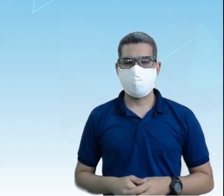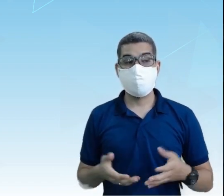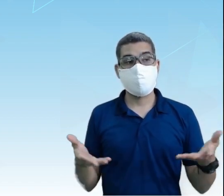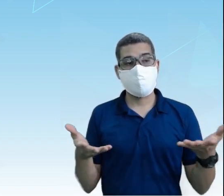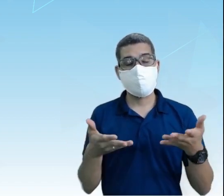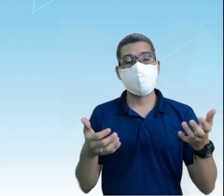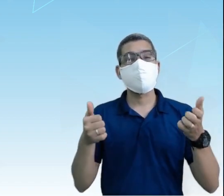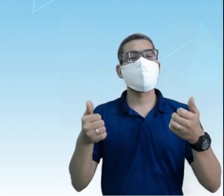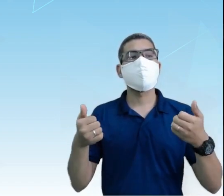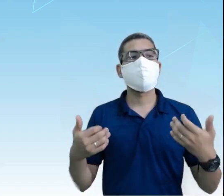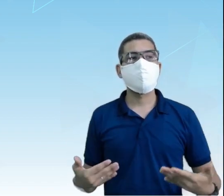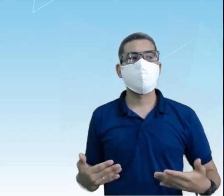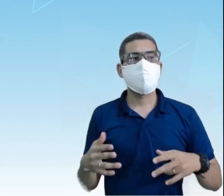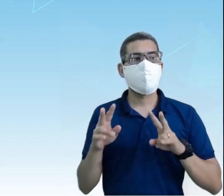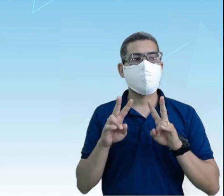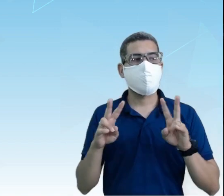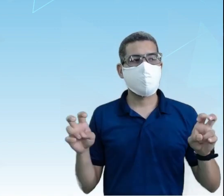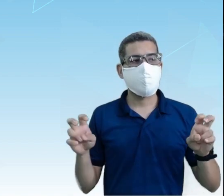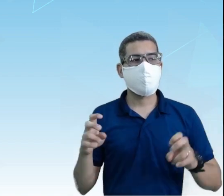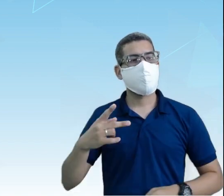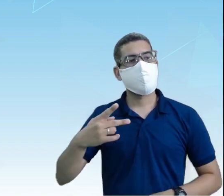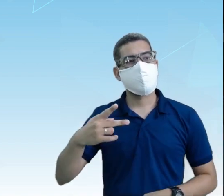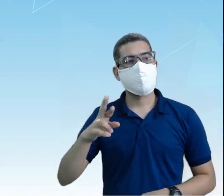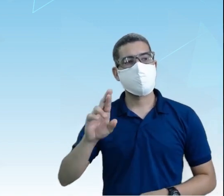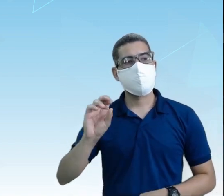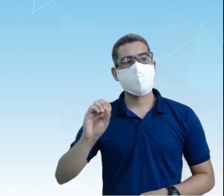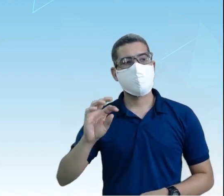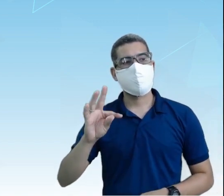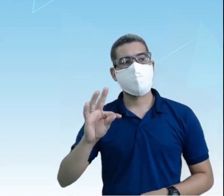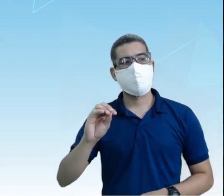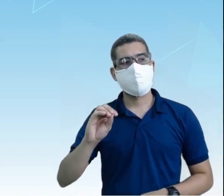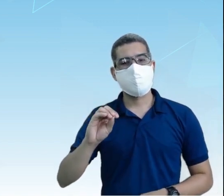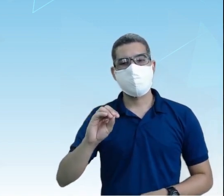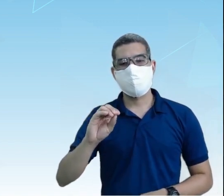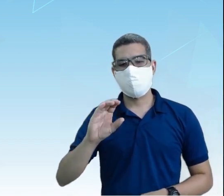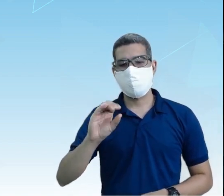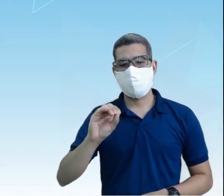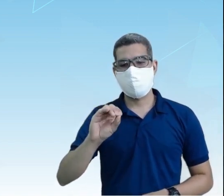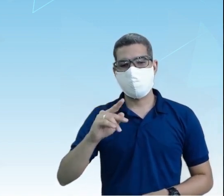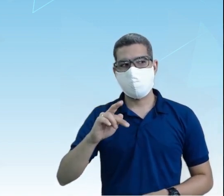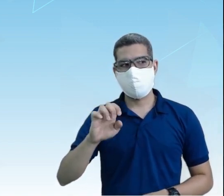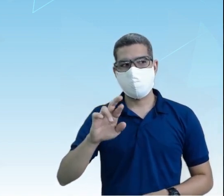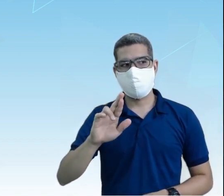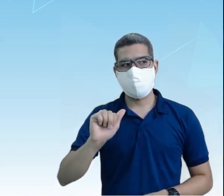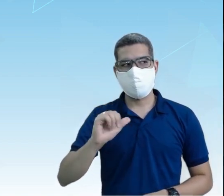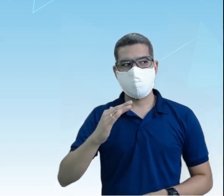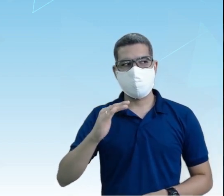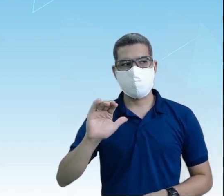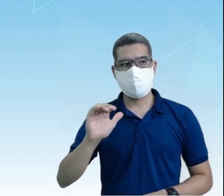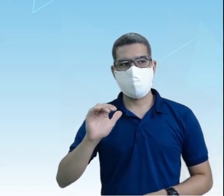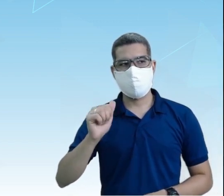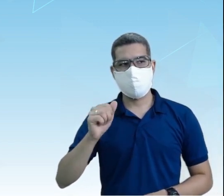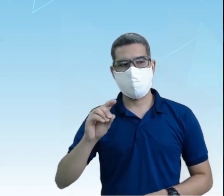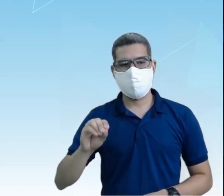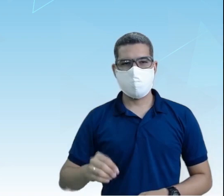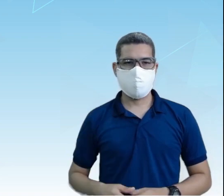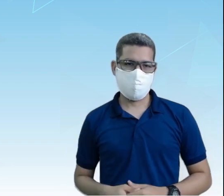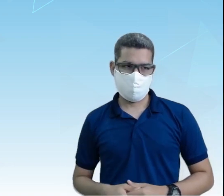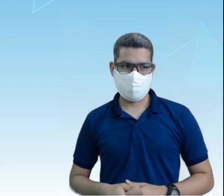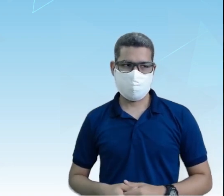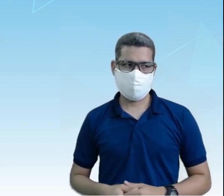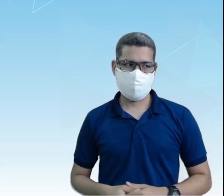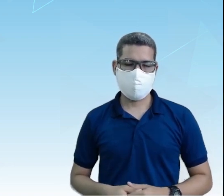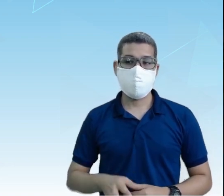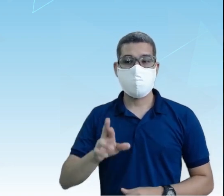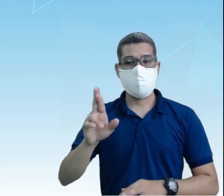protocooperação. Indivíduos aí que cooperam entre si, que são de diferentes espécies, mas eles não